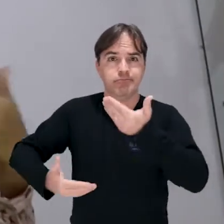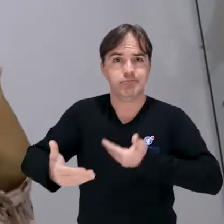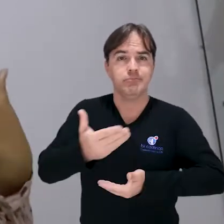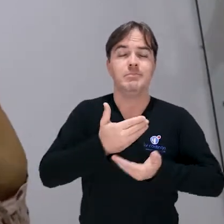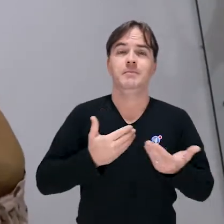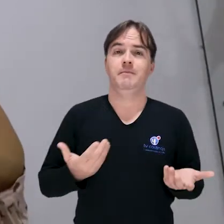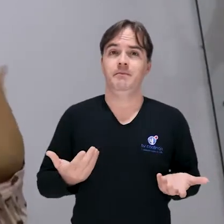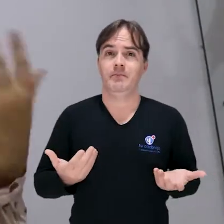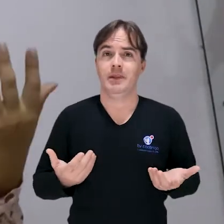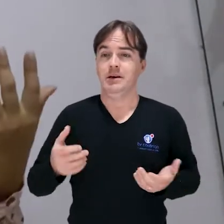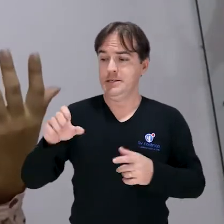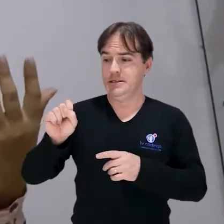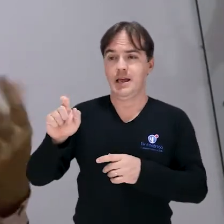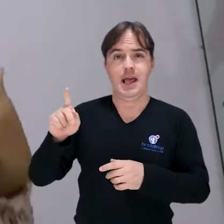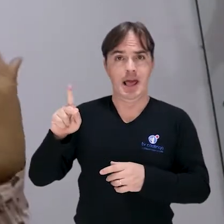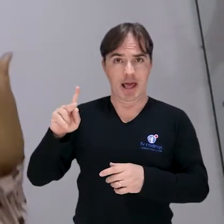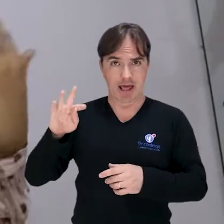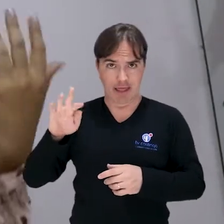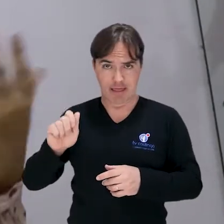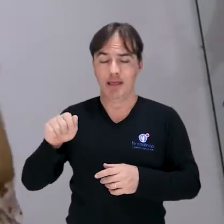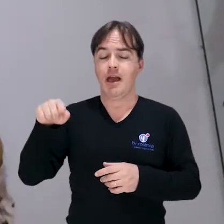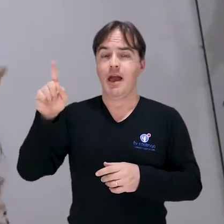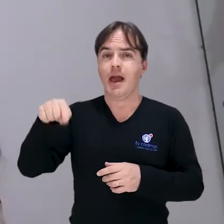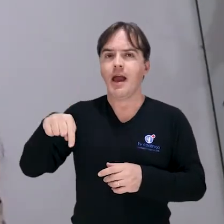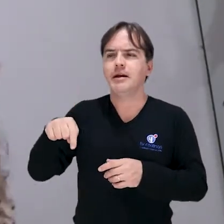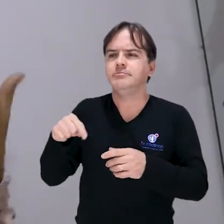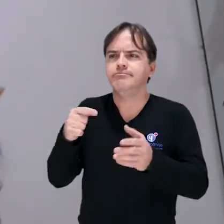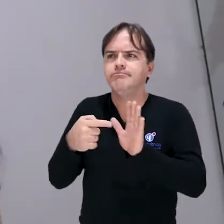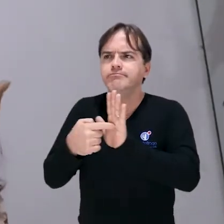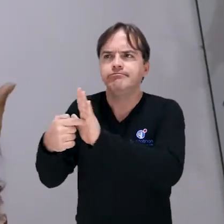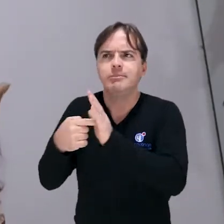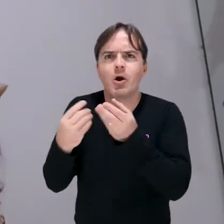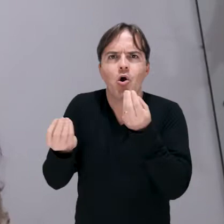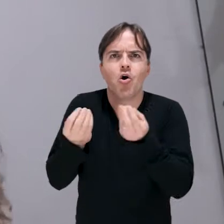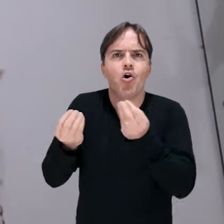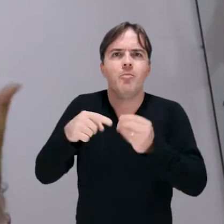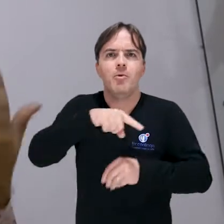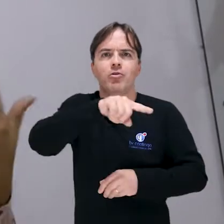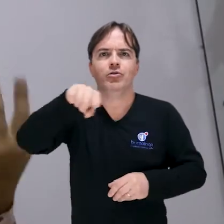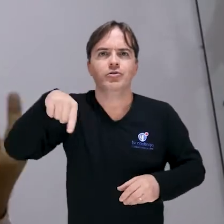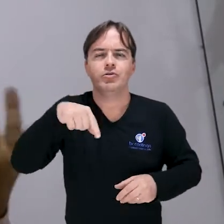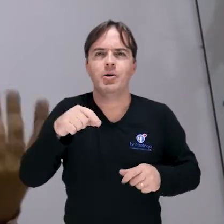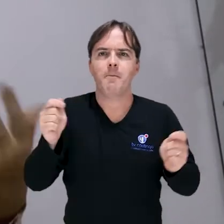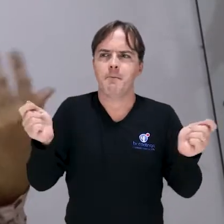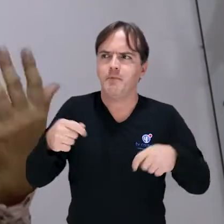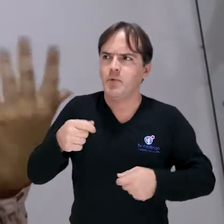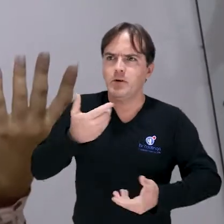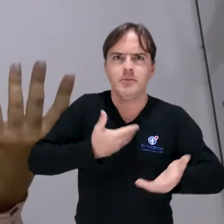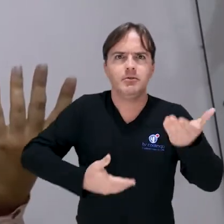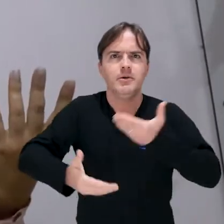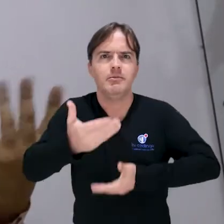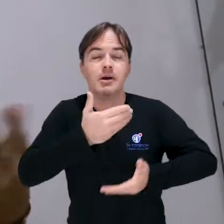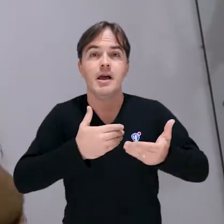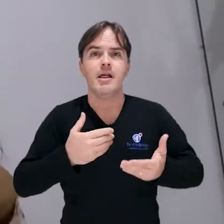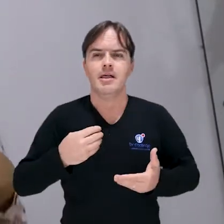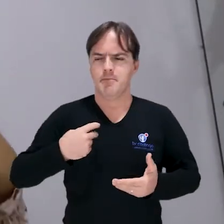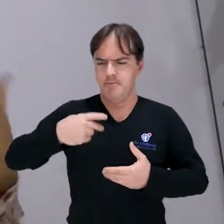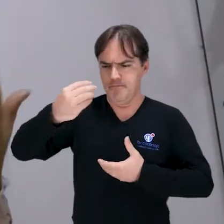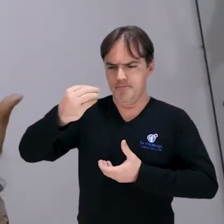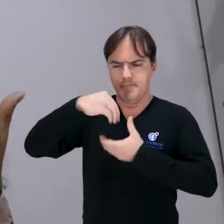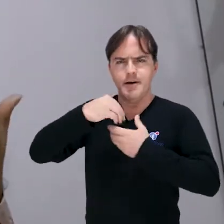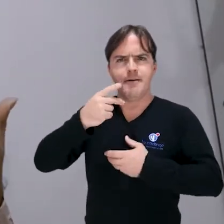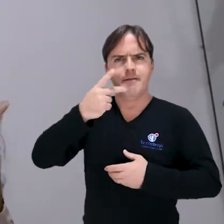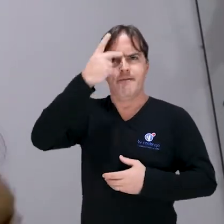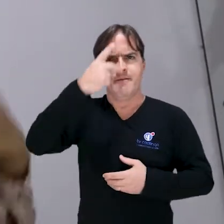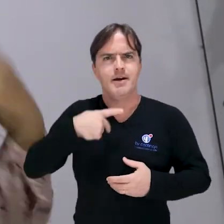CETA é um espaço para a gente discutir como a gente está construindo nossas arqueologias, quais são as nossas narrativas arqueológicas, o